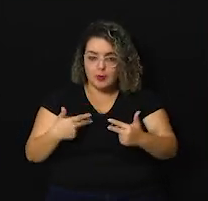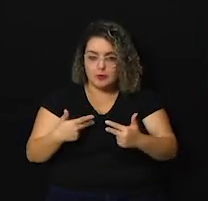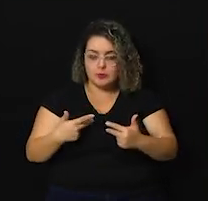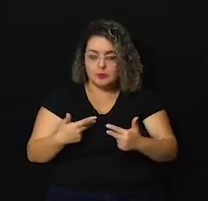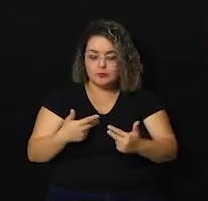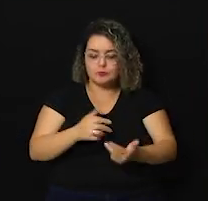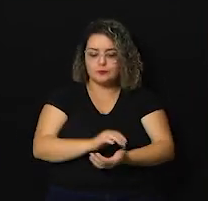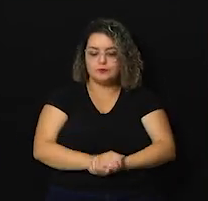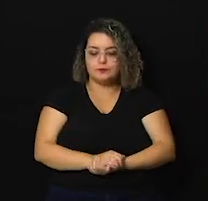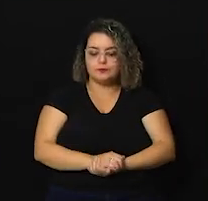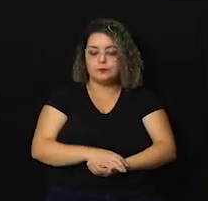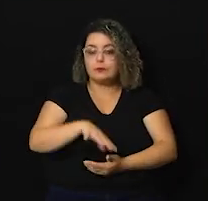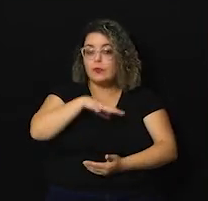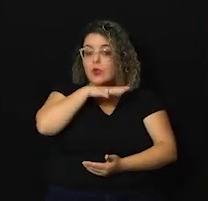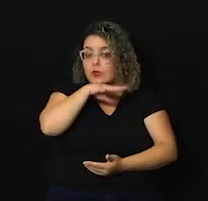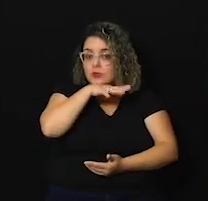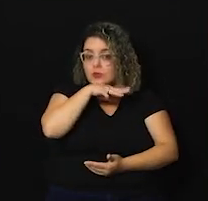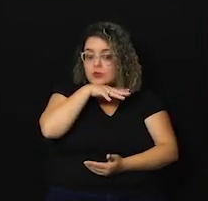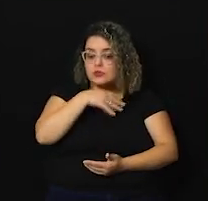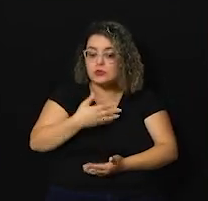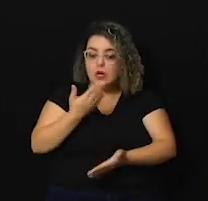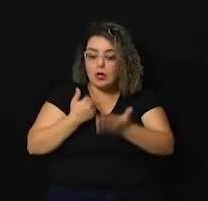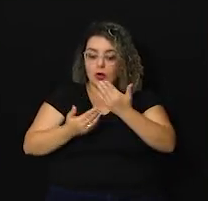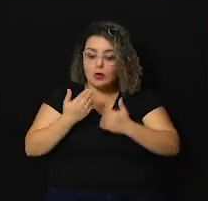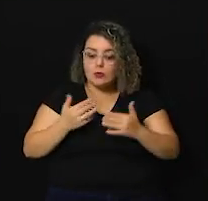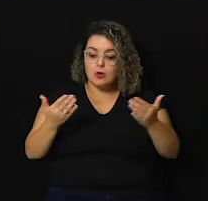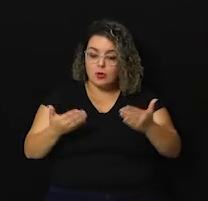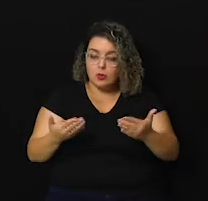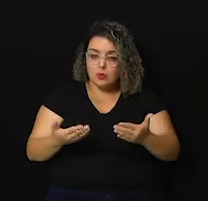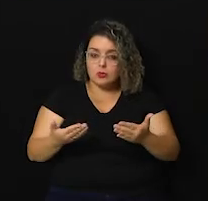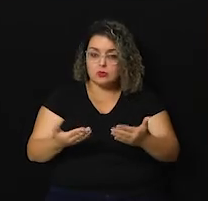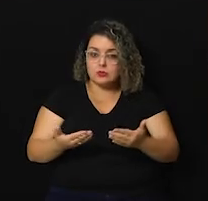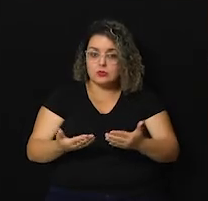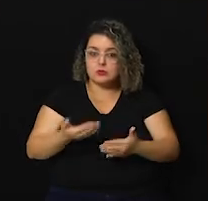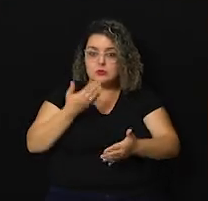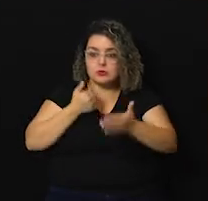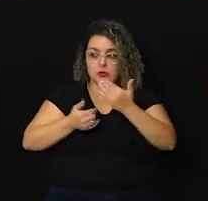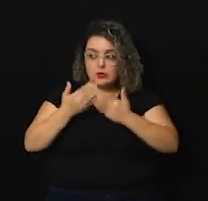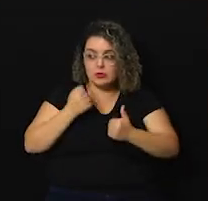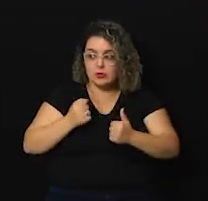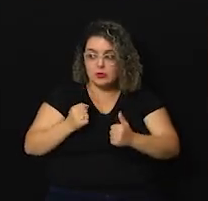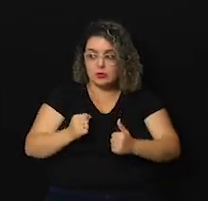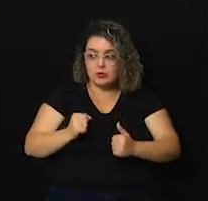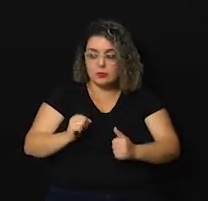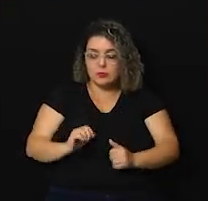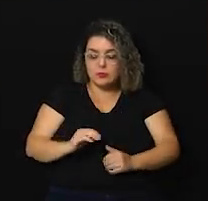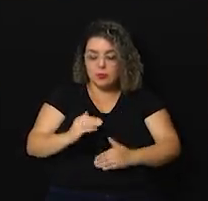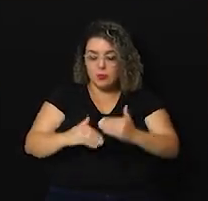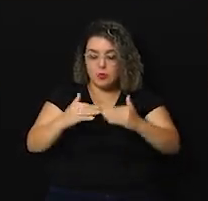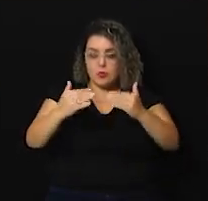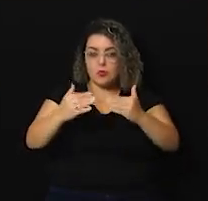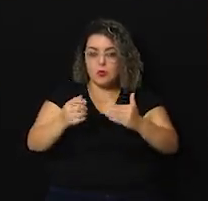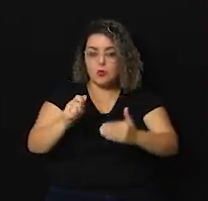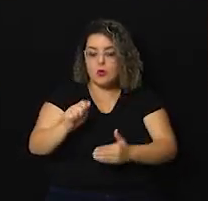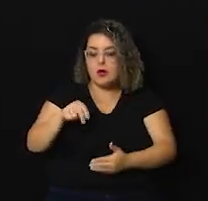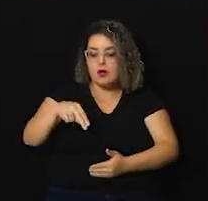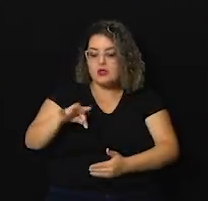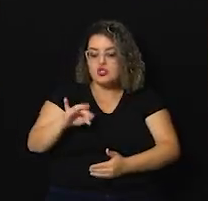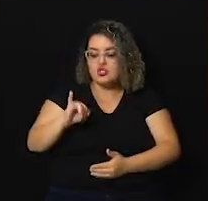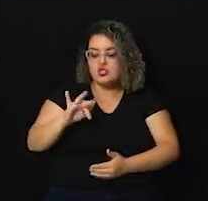E, por exemplo, os animais que nós estamos comendo hoje são animais que estão sendo produzidos com alta quantidade de